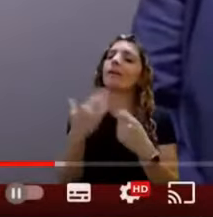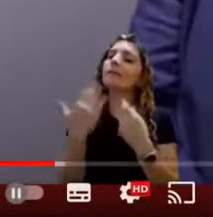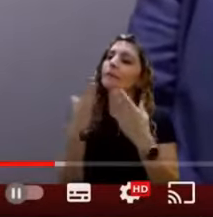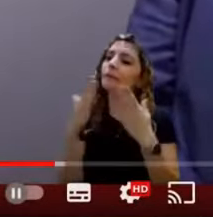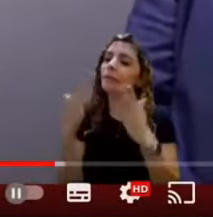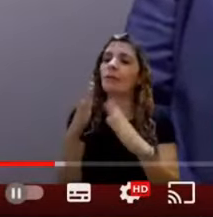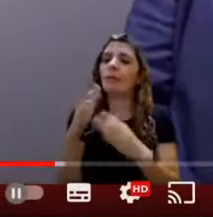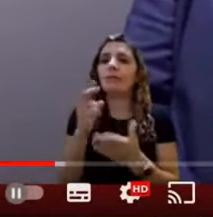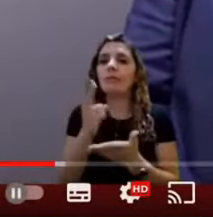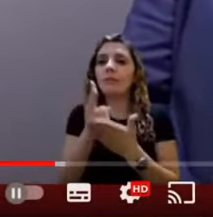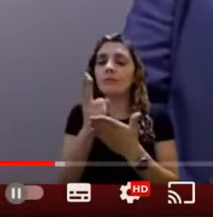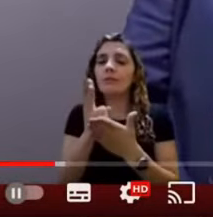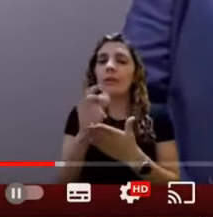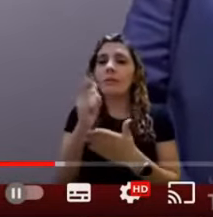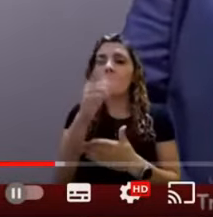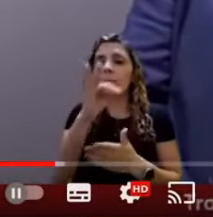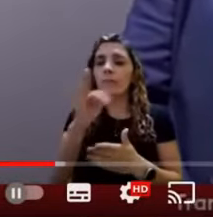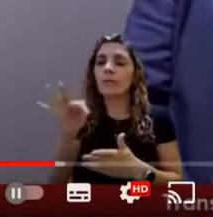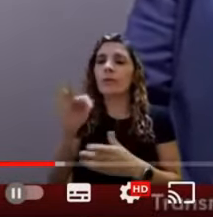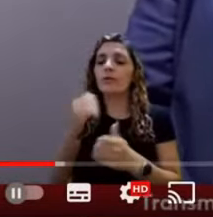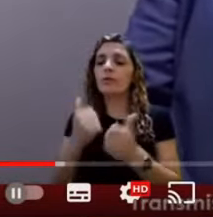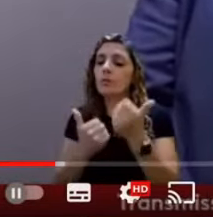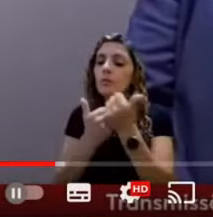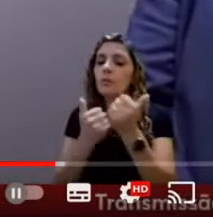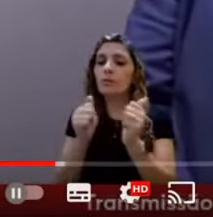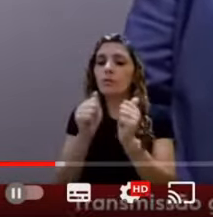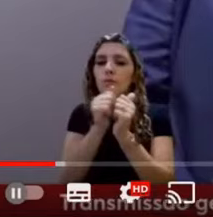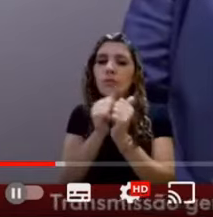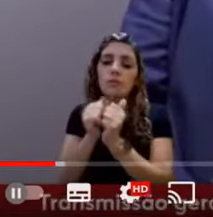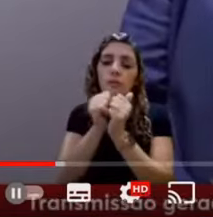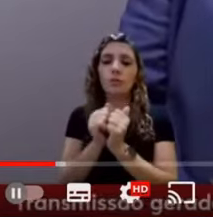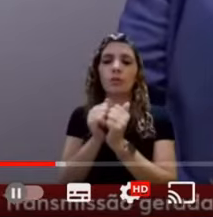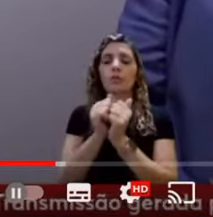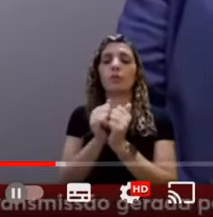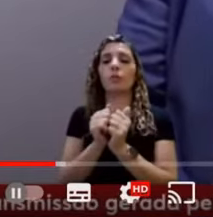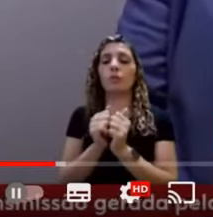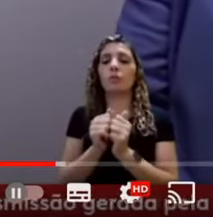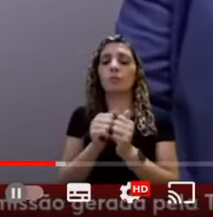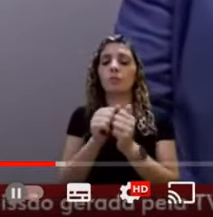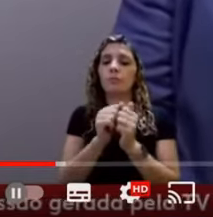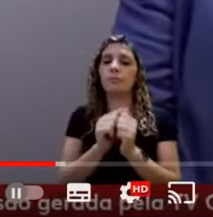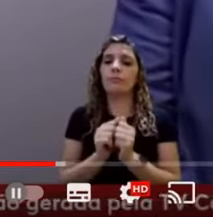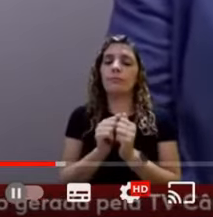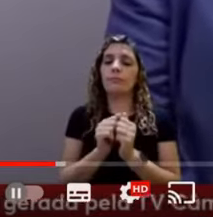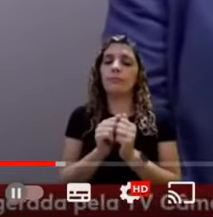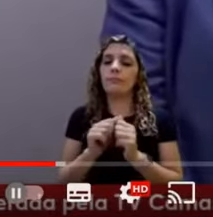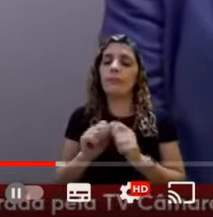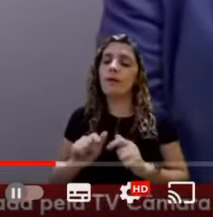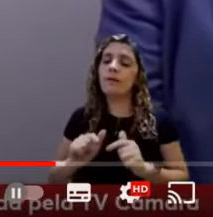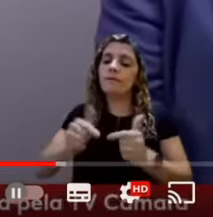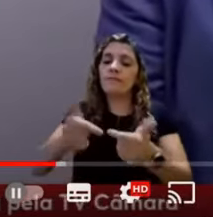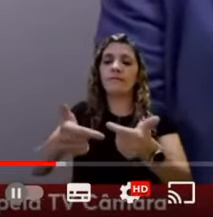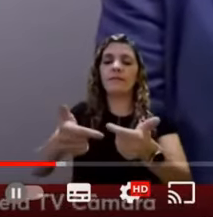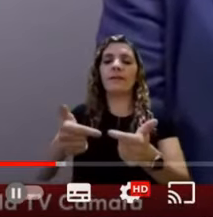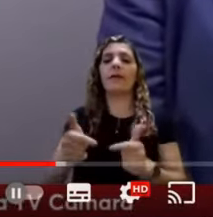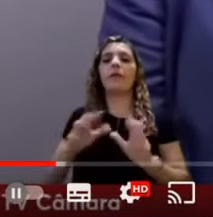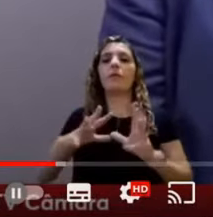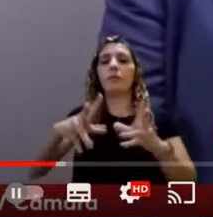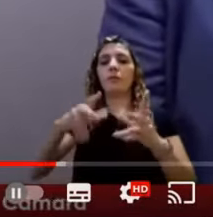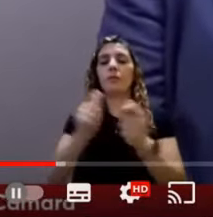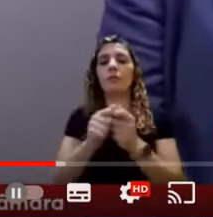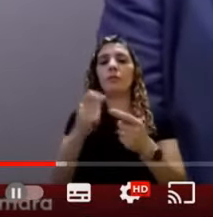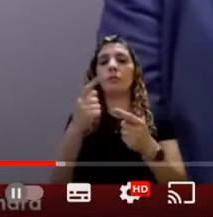Partido dos Trabalhadores e das Trabalhadoras, nós vamos estar juntos nessa trincheira para enfrentar tudo isso, porque esse campo aqui